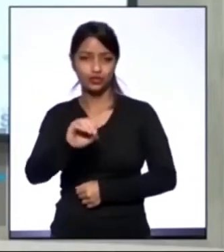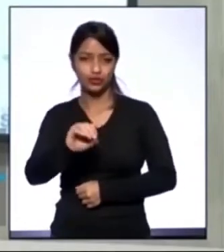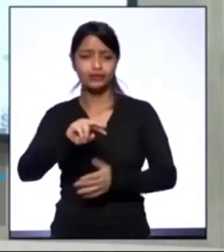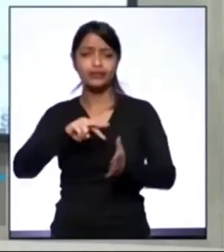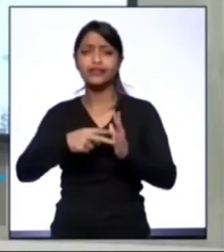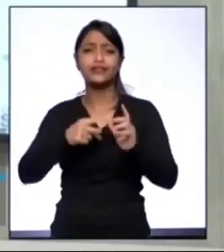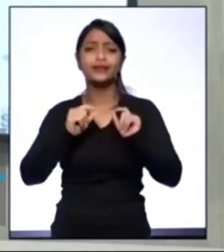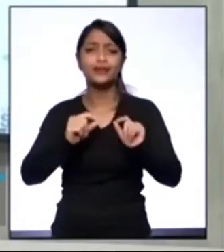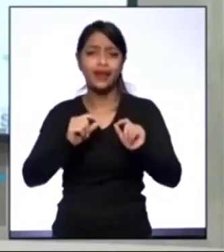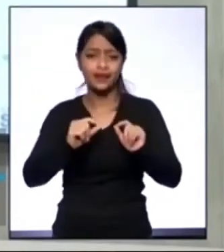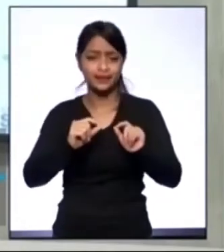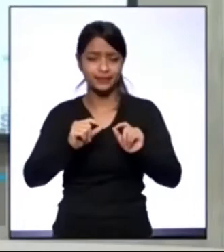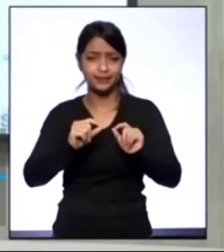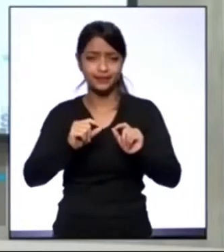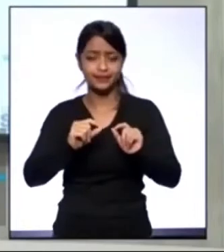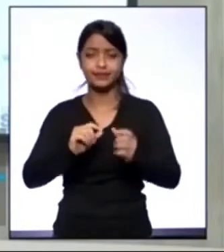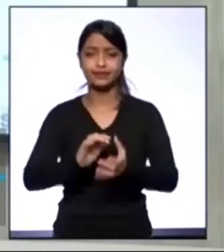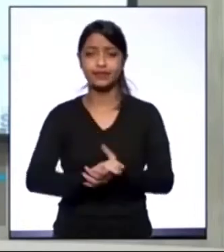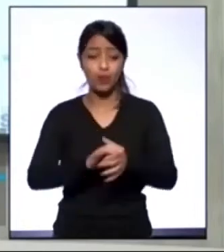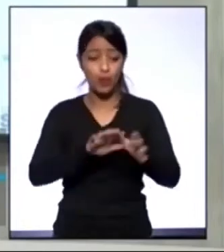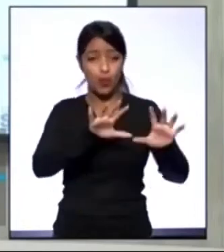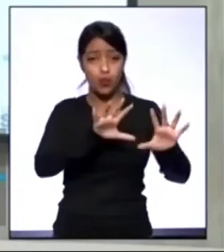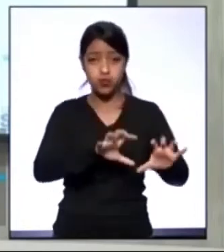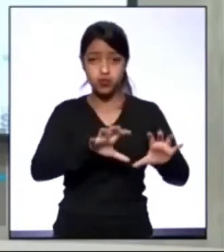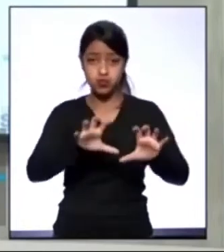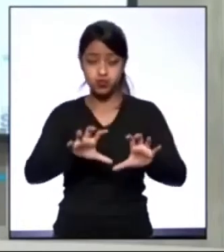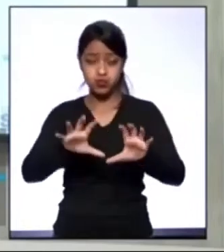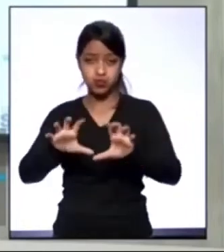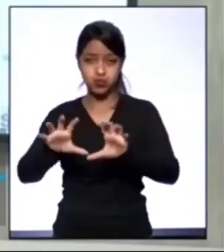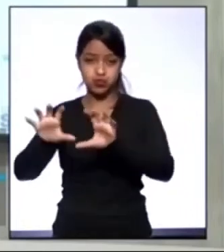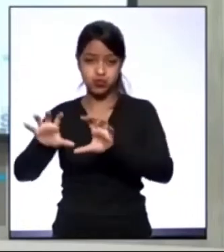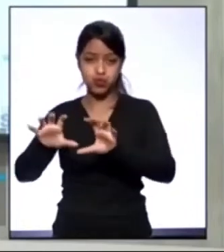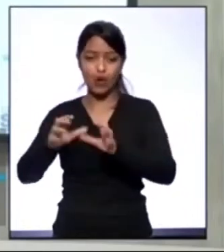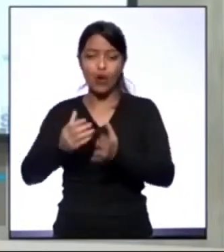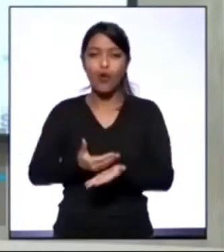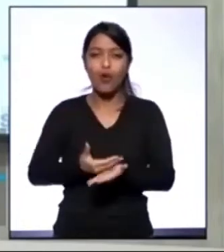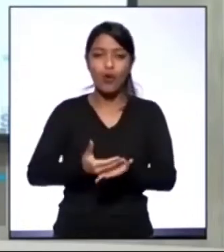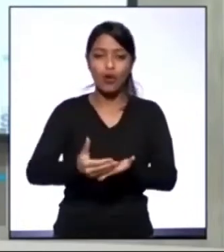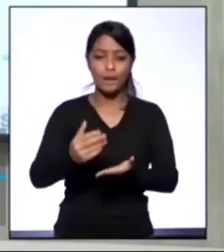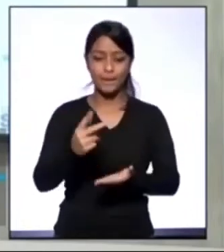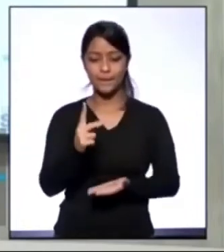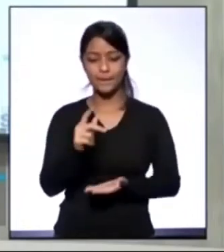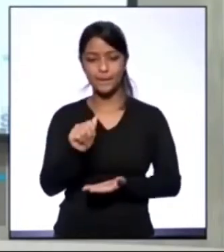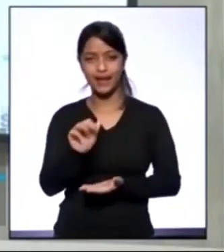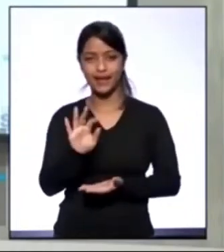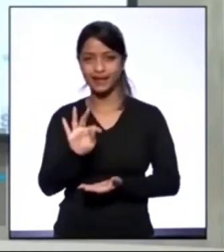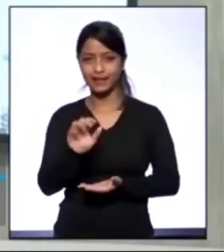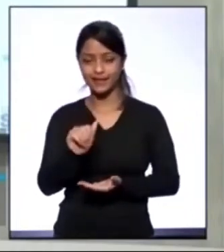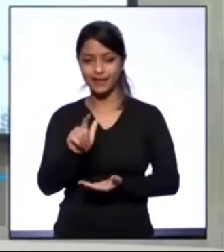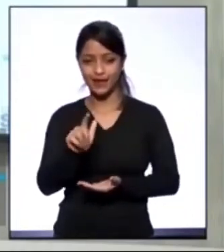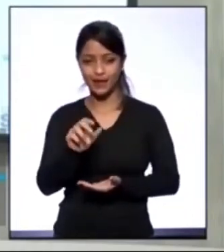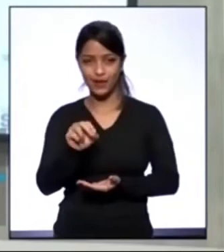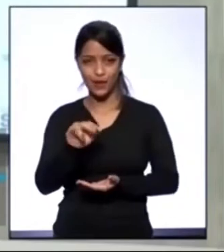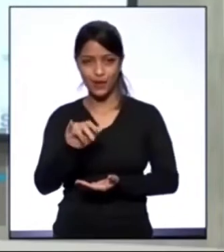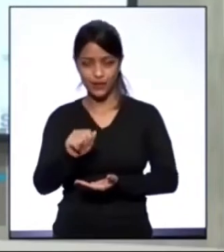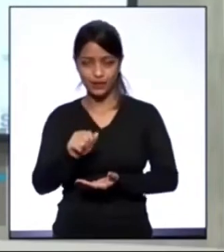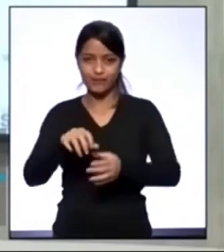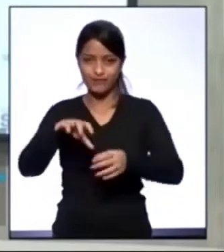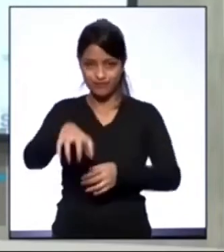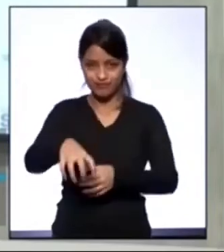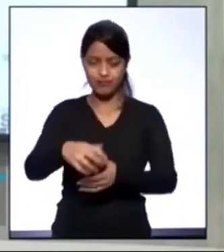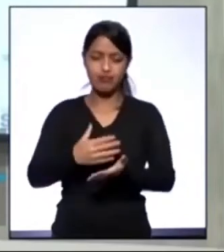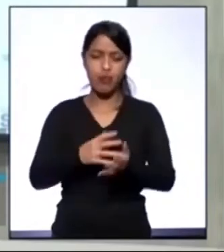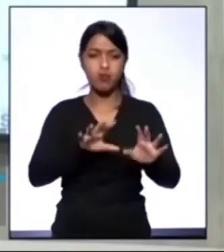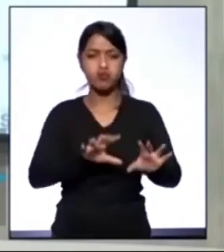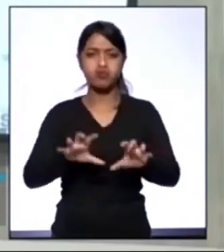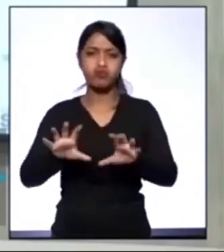aí, galera, há um deslocamento da massa polar que sai lá da Patagônia e se aproxima mais do território brasileiro. Então, a gente